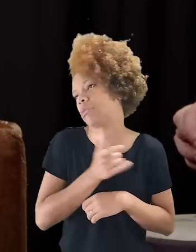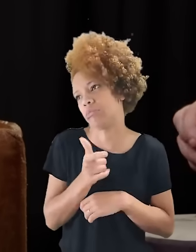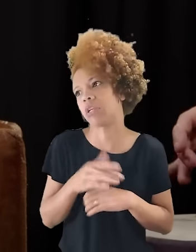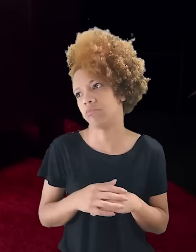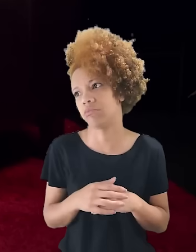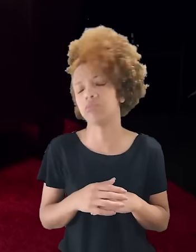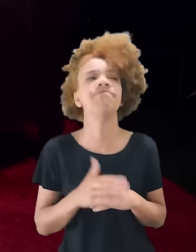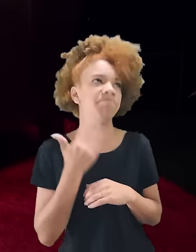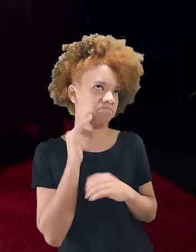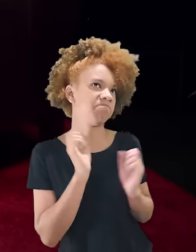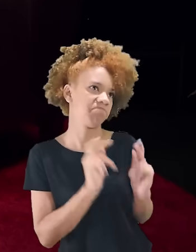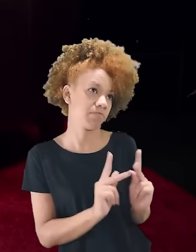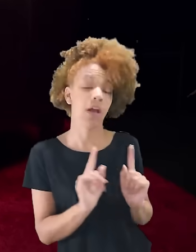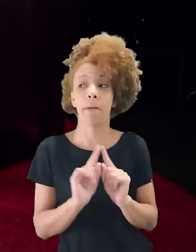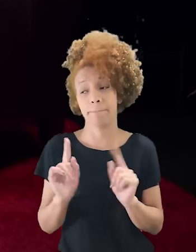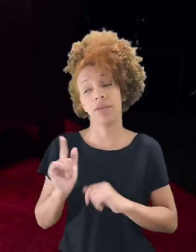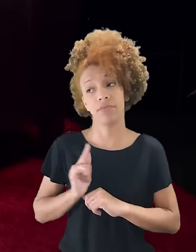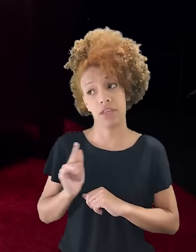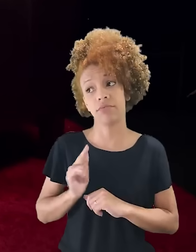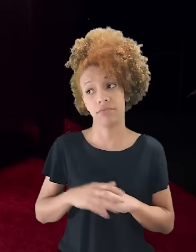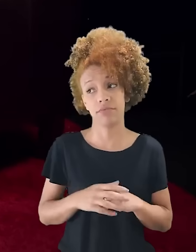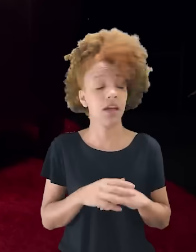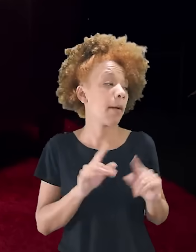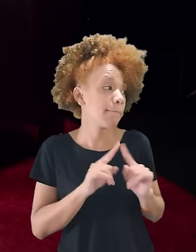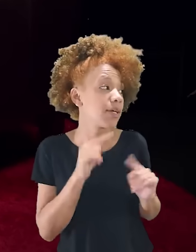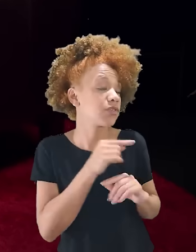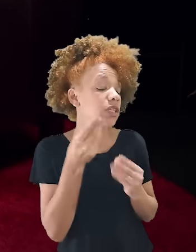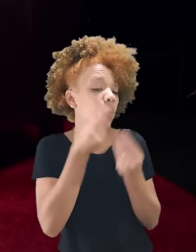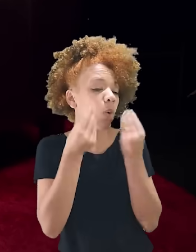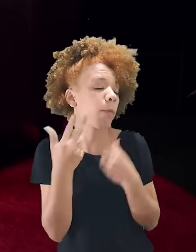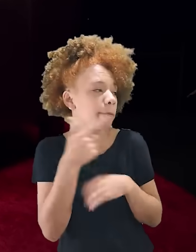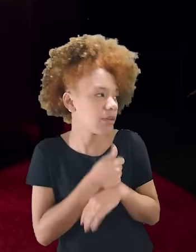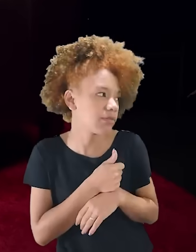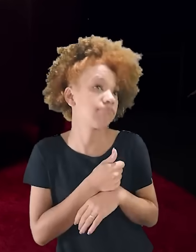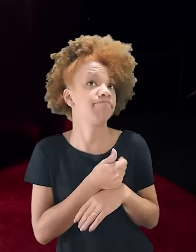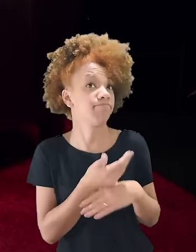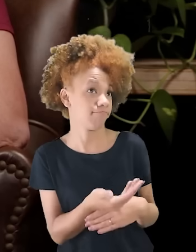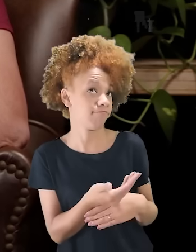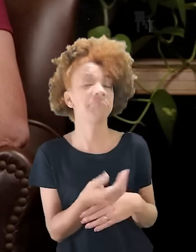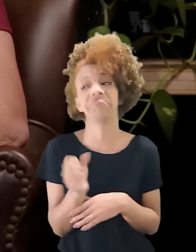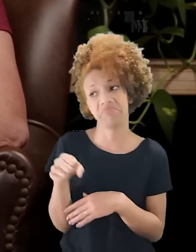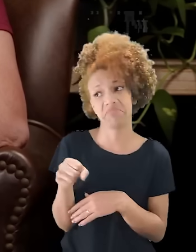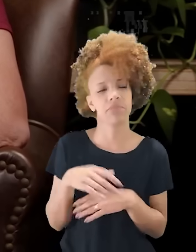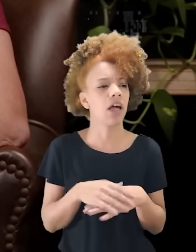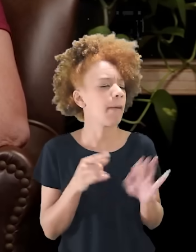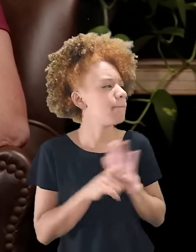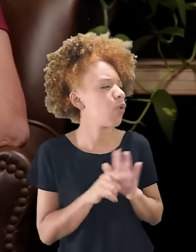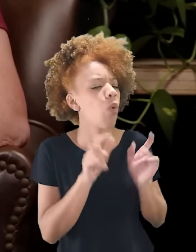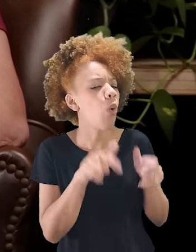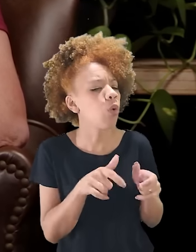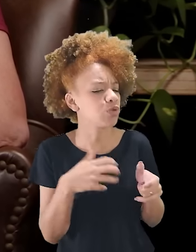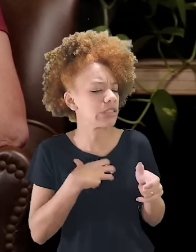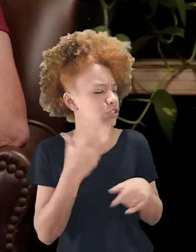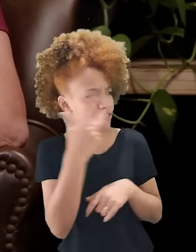Entendeu Tá mas existe a Mas você que lida com beleza sim vamos lá a pergunta onde você